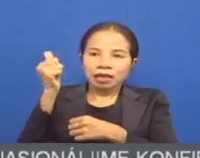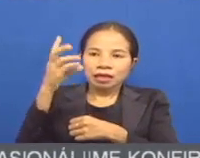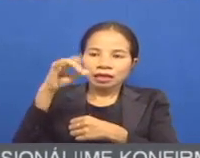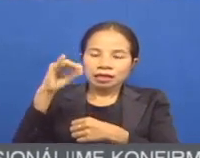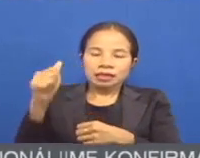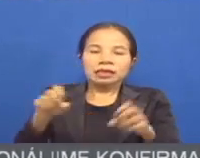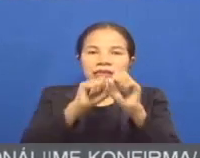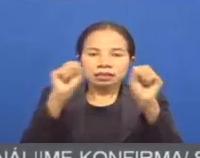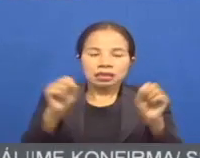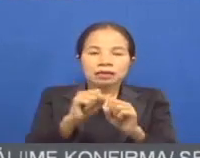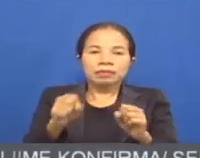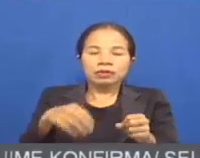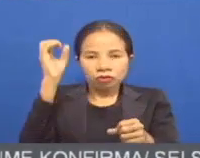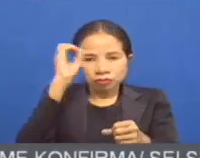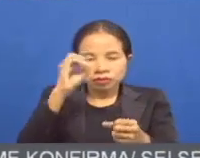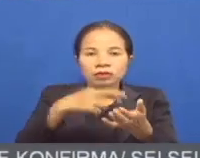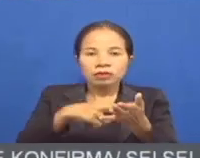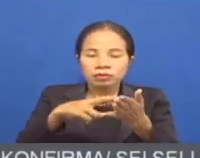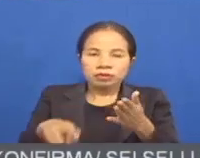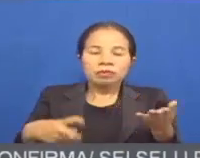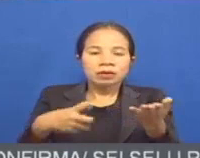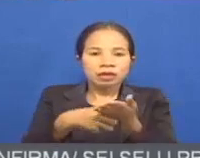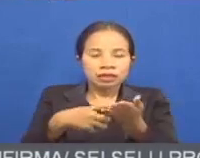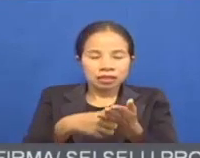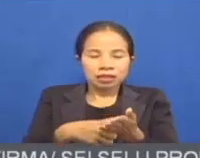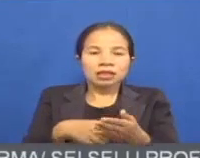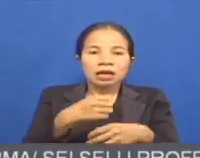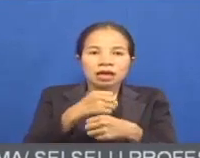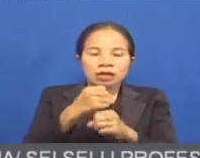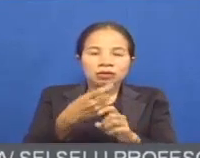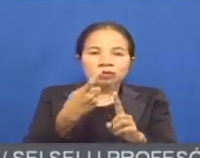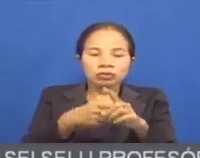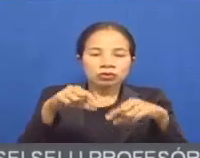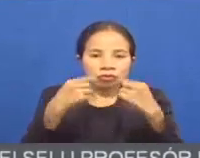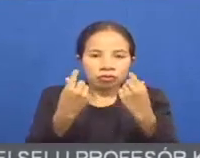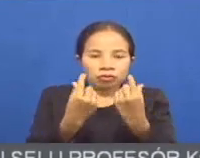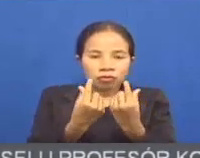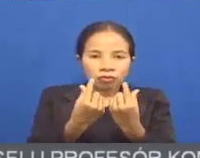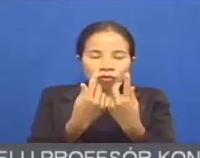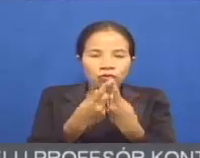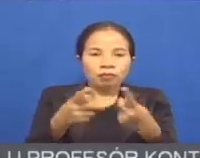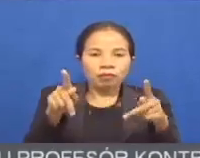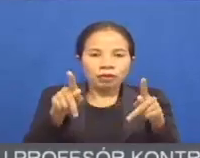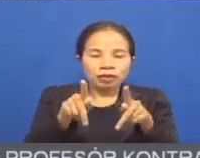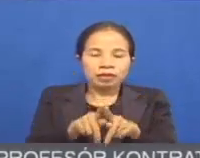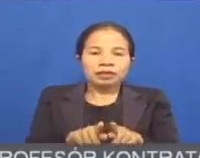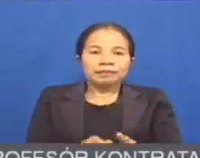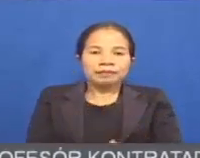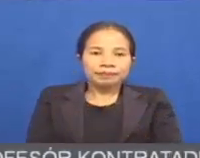no halo aprovação final da caderneta passaporte nebe produz husi companhia Thales no